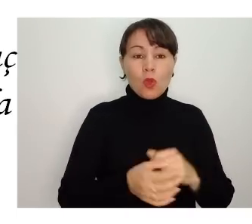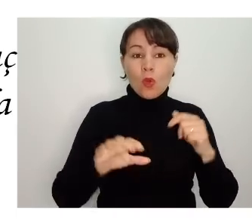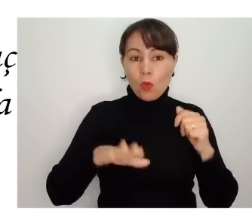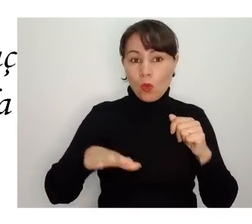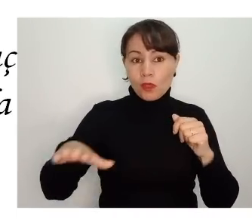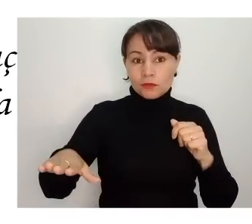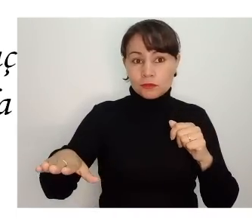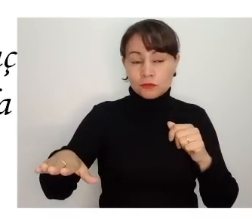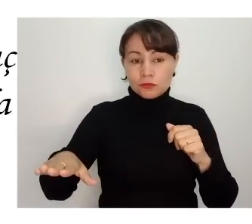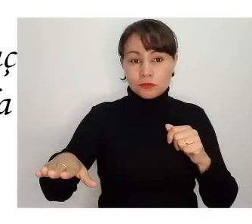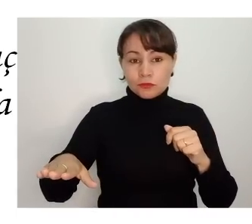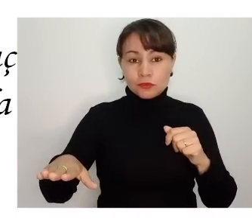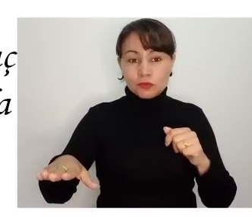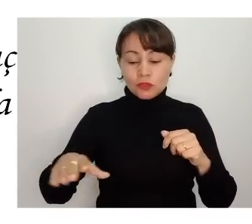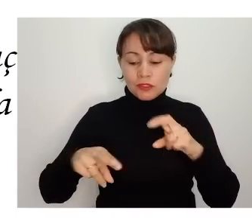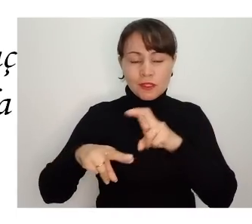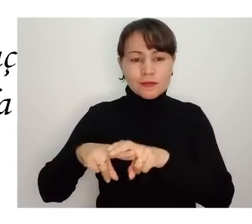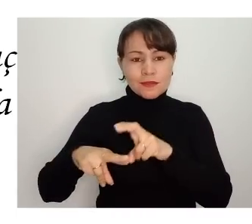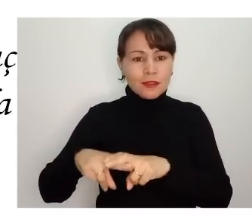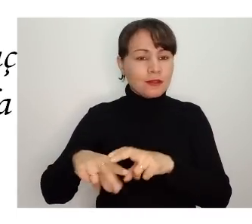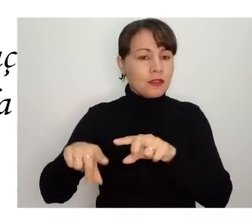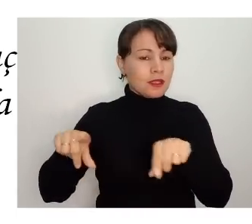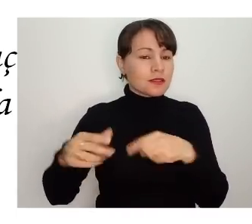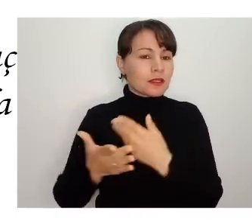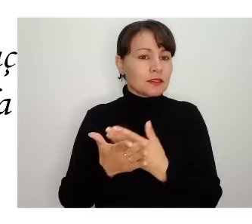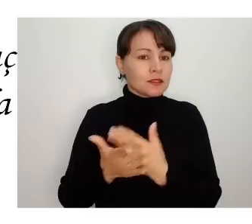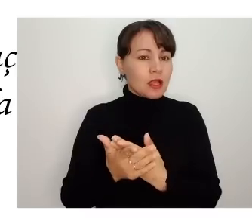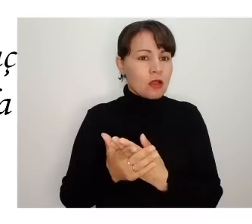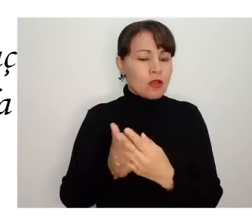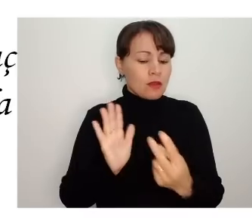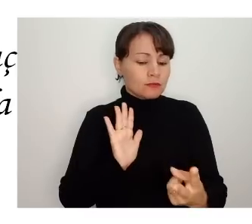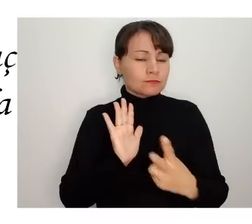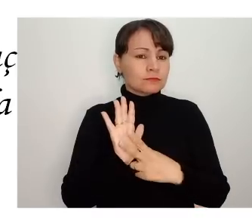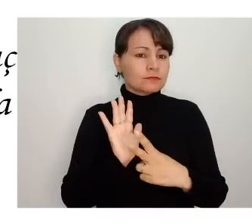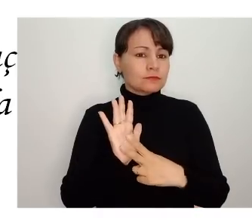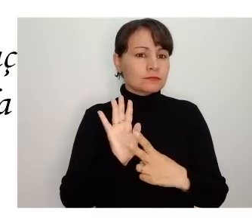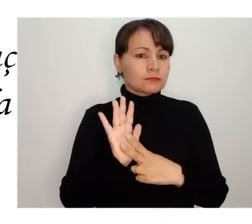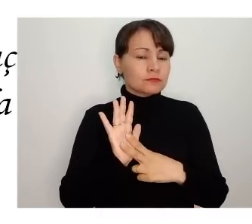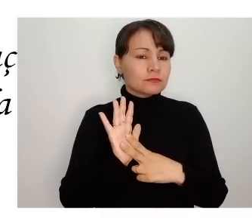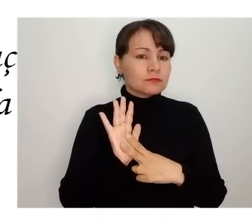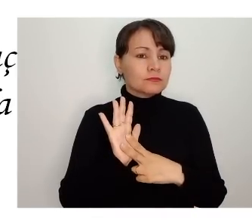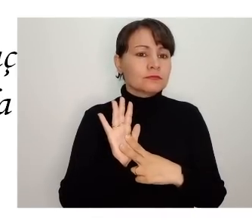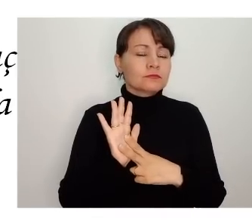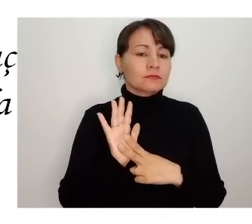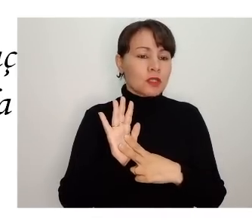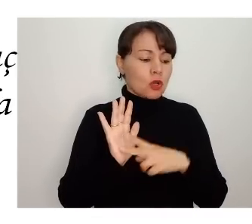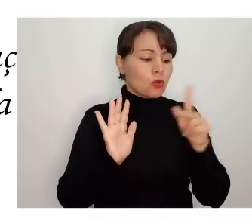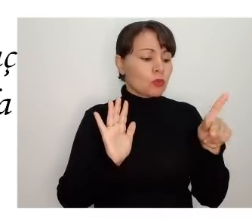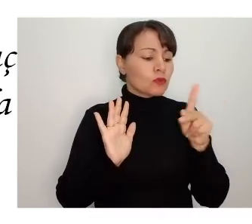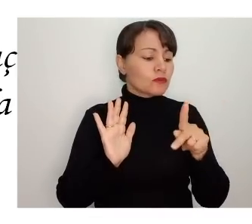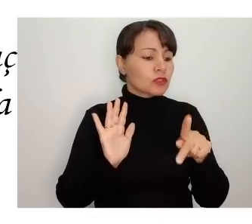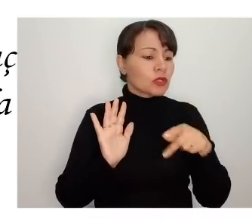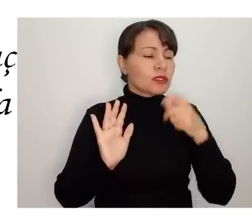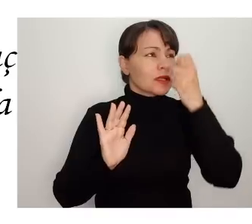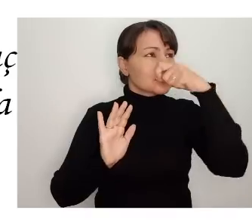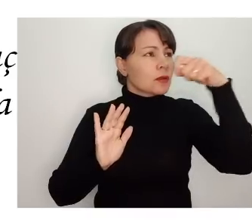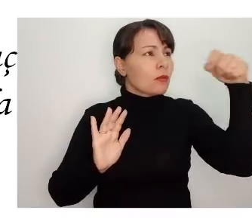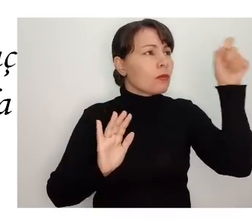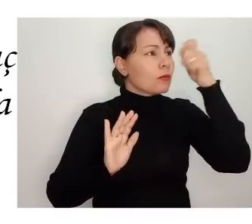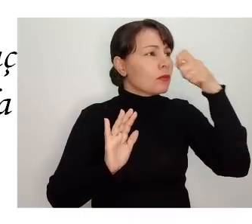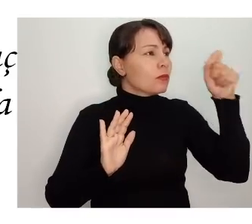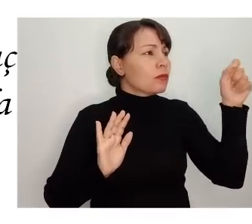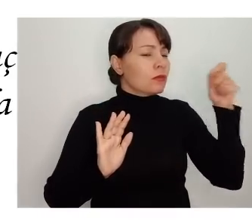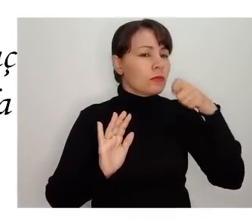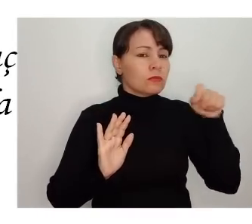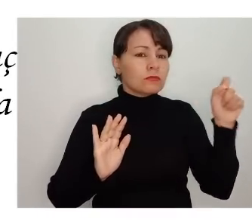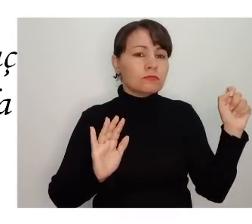o aluno, ele automaticamente, quando ele está sentado na sala de aula, ele presta atenção no que a professora está escrevendo